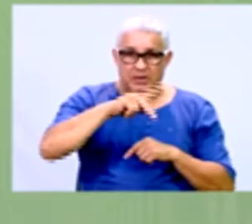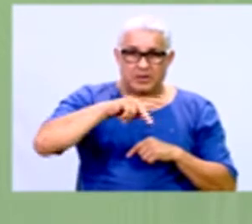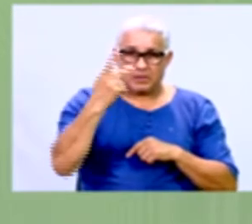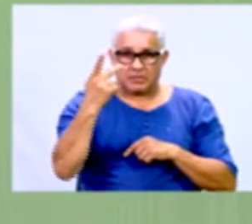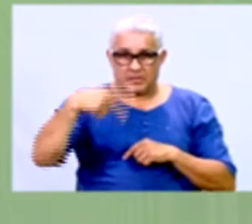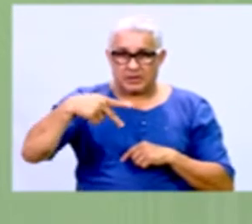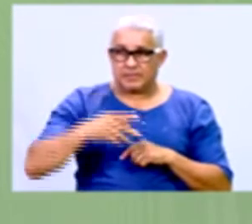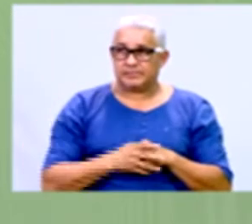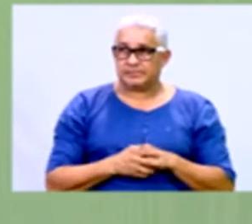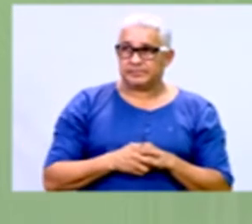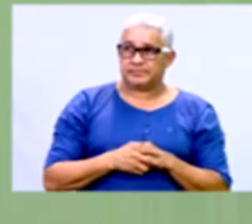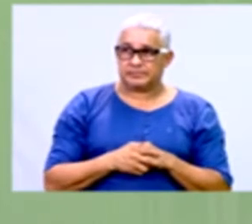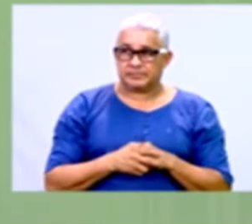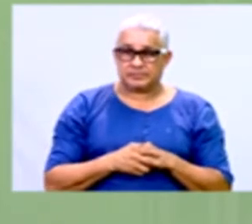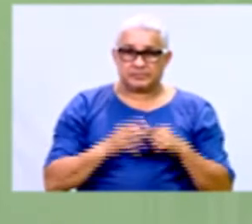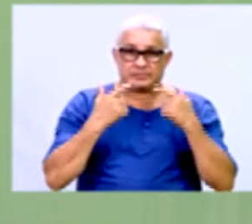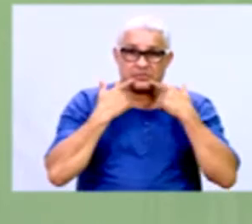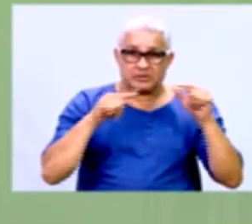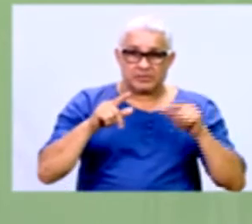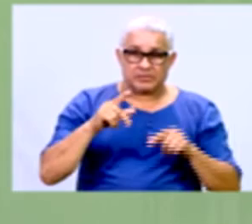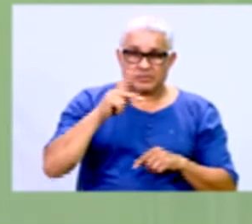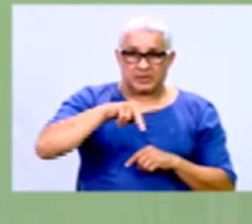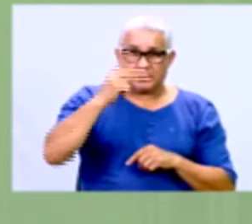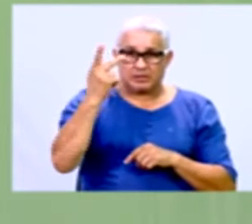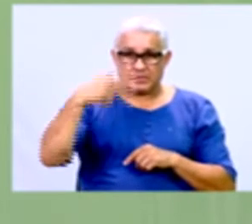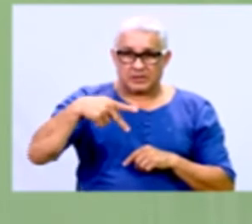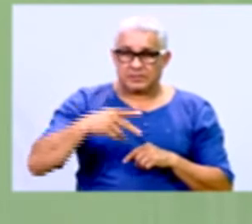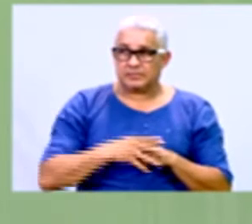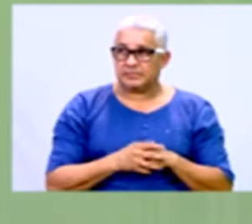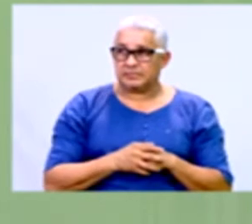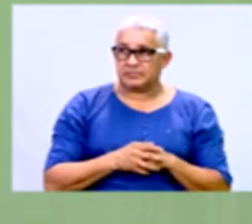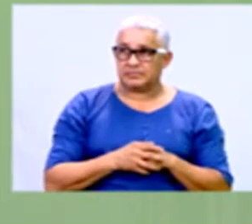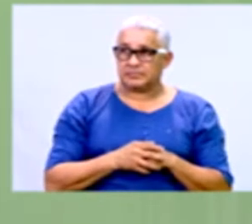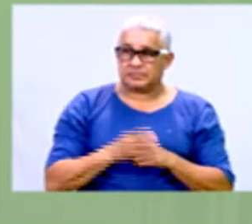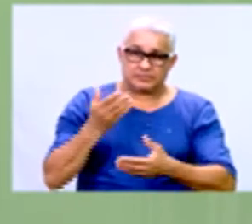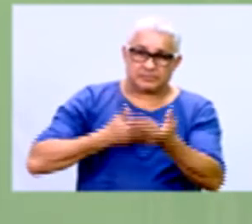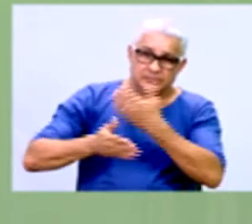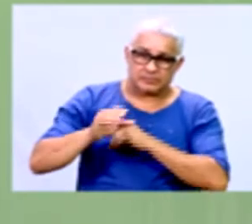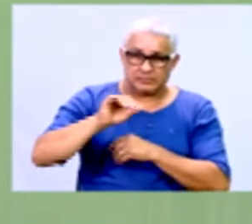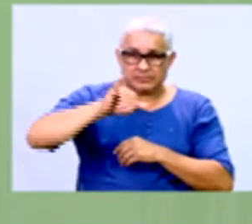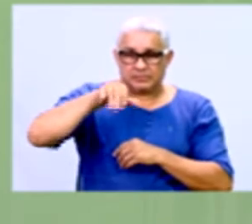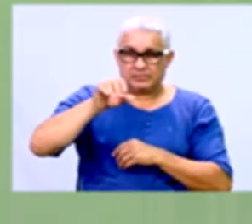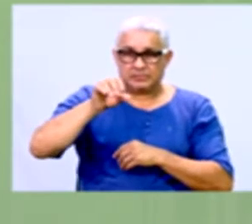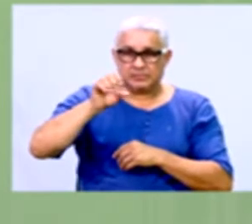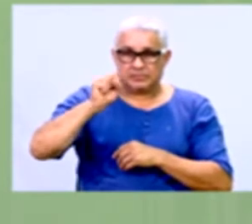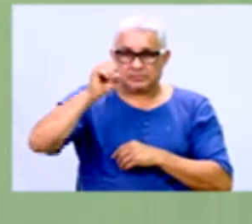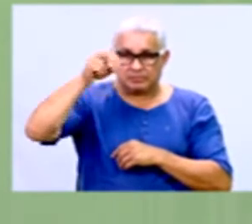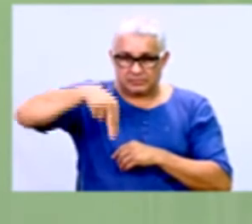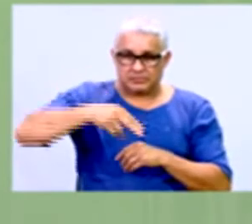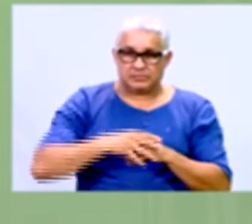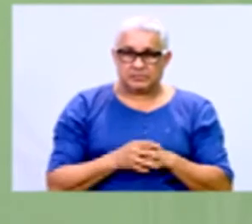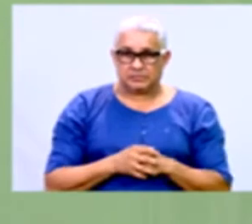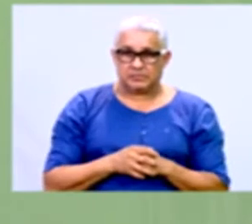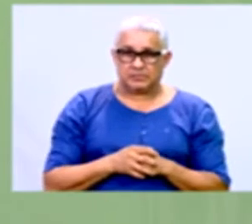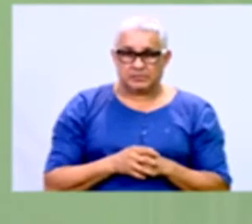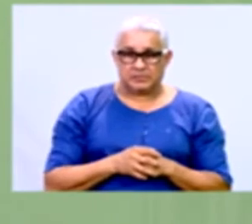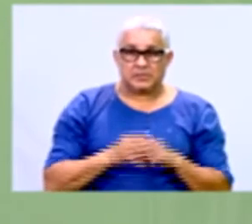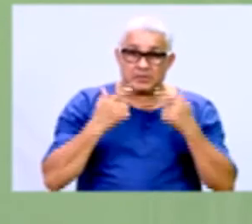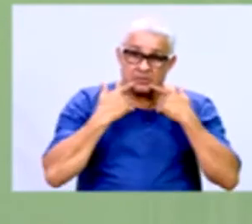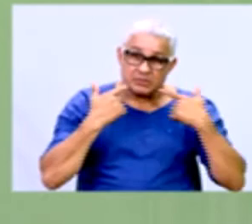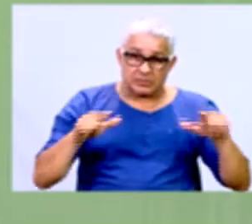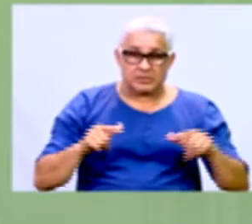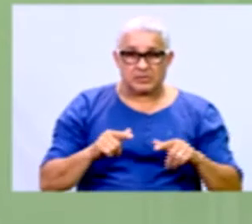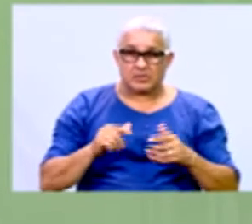né? Bom, a linguagem PHP aqui, fazendo uma integração com JSON, né? A linguagem PHP, né, por ser uma